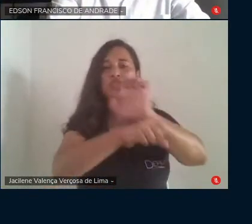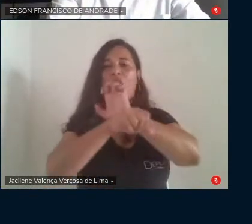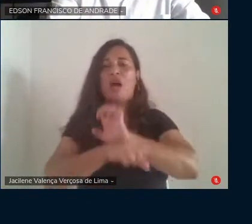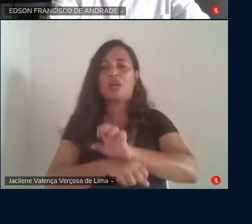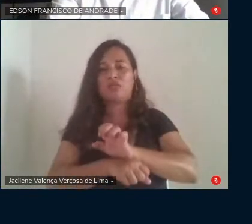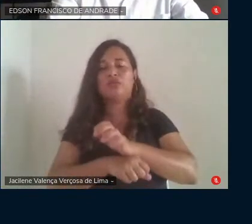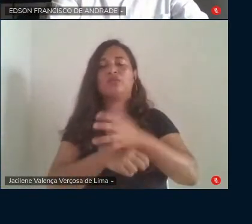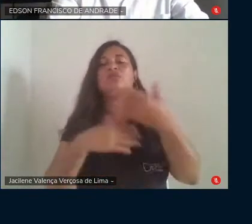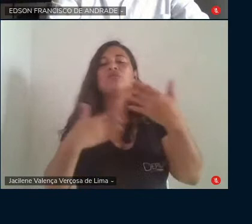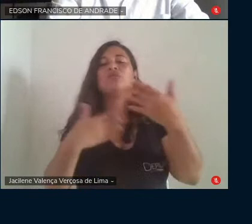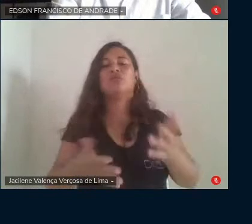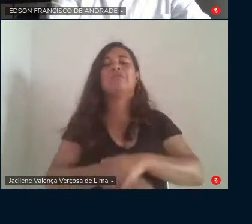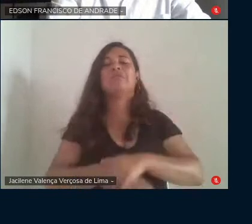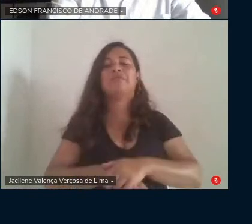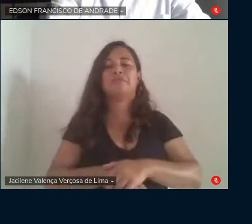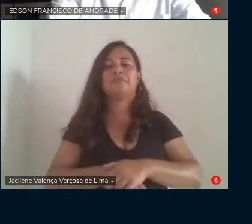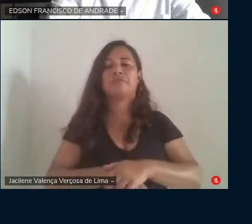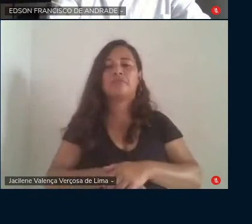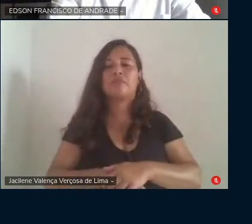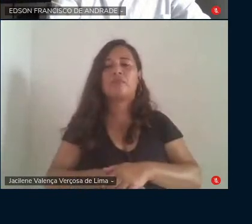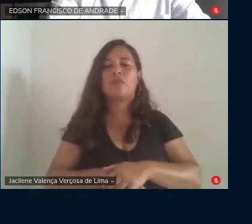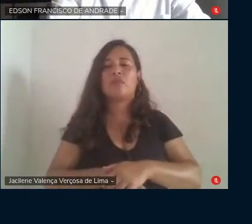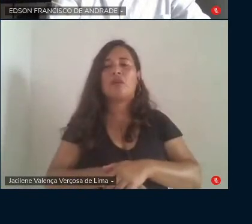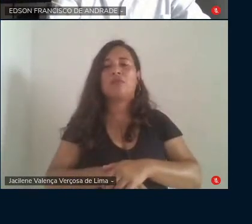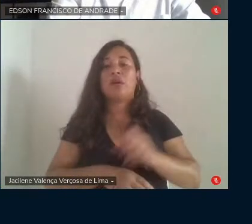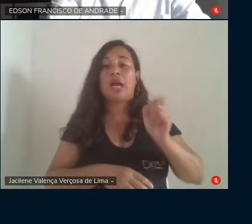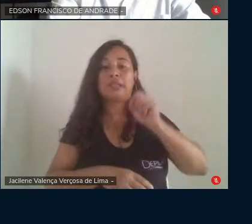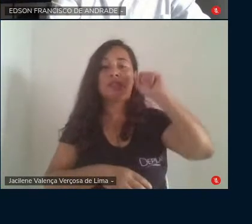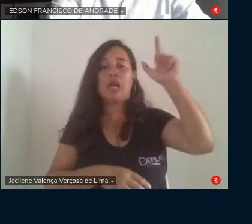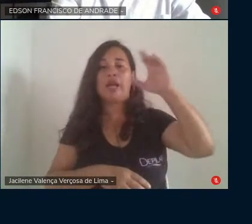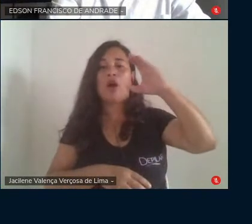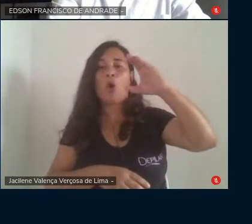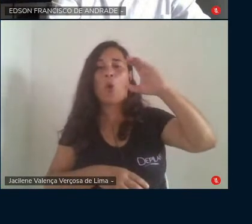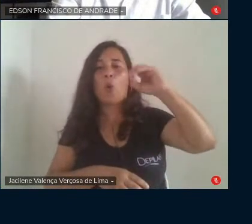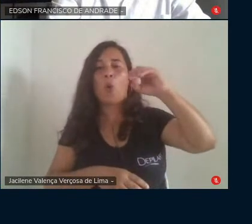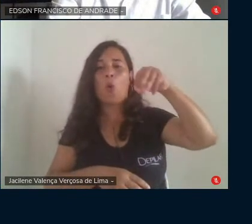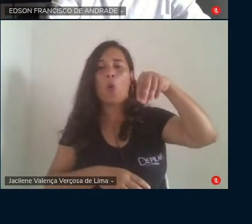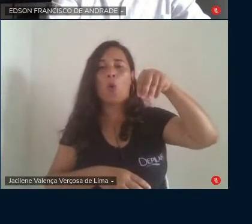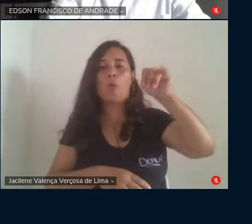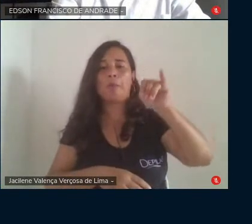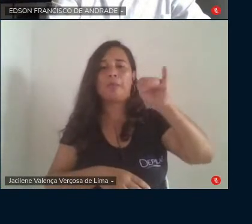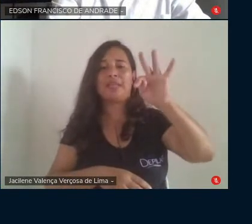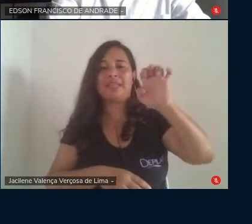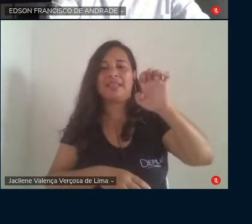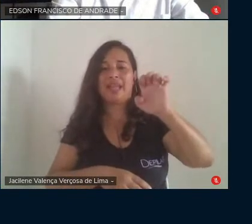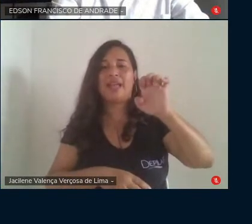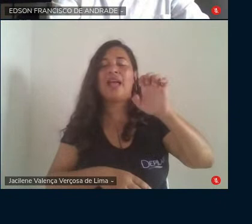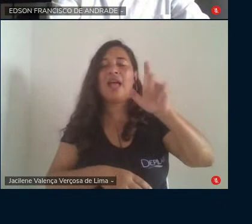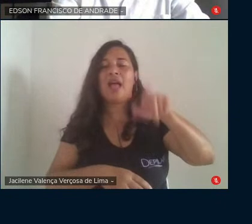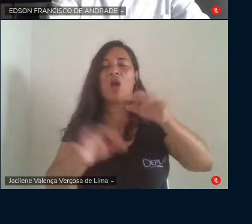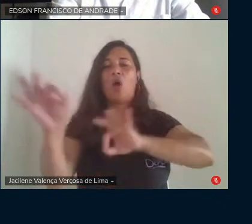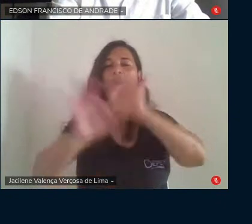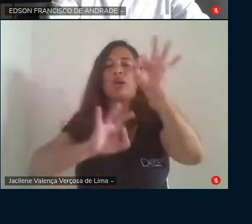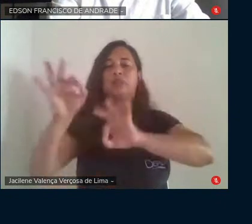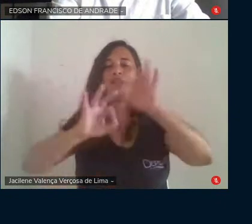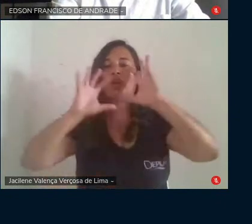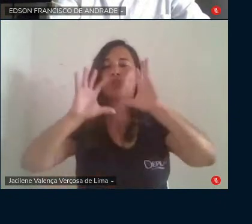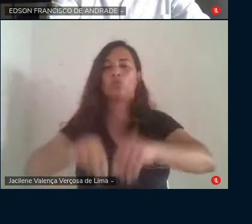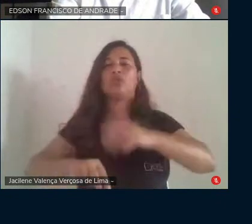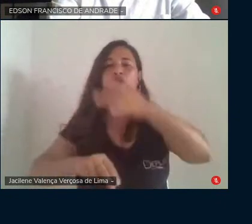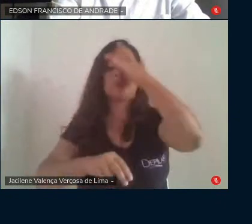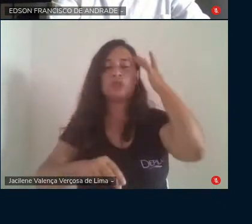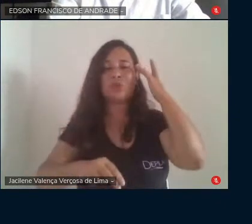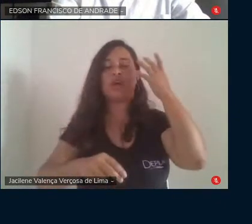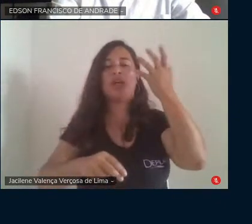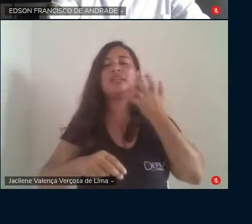a ideia desse comitê é organizar todas as pessoas dispostas